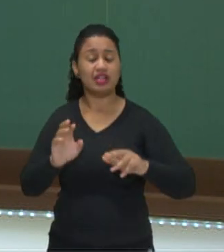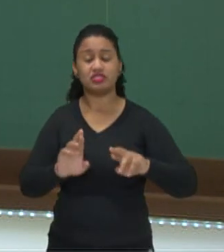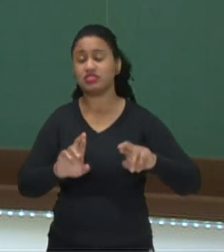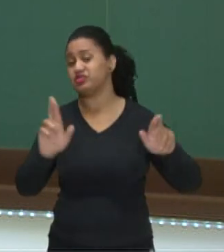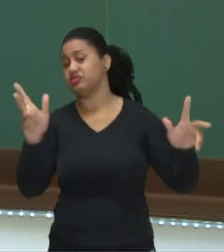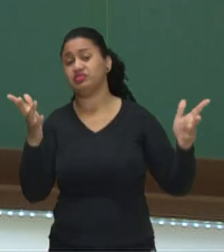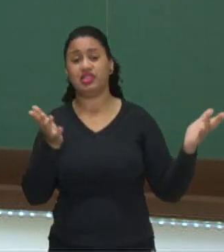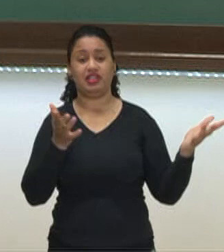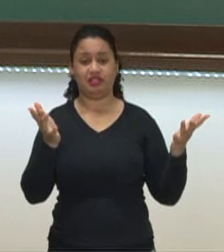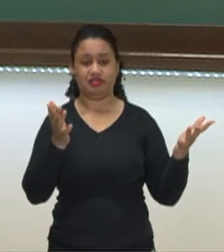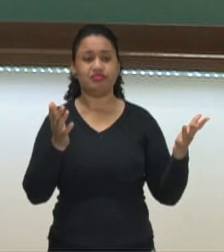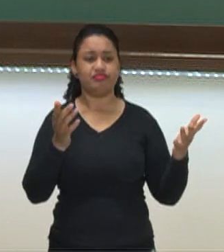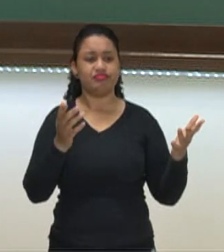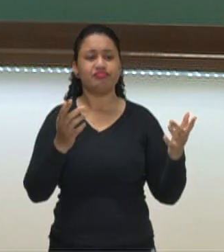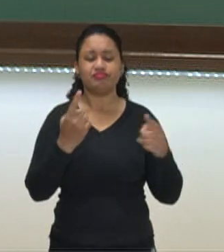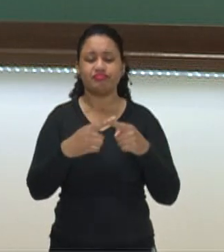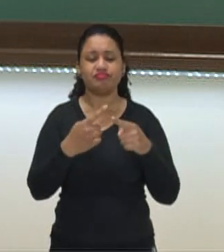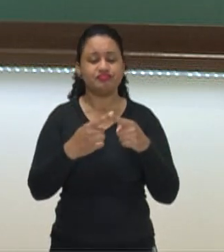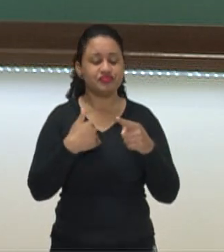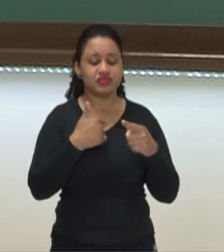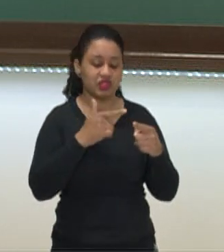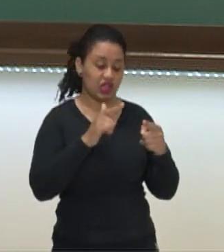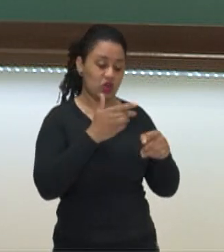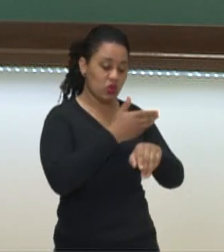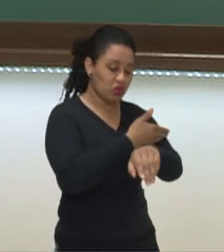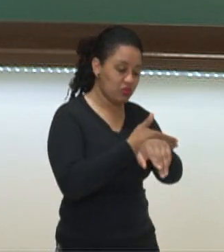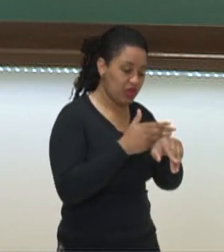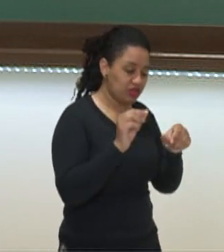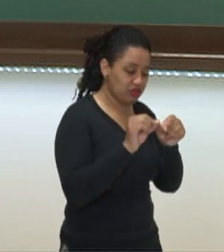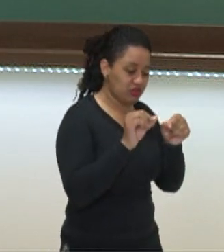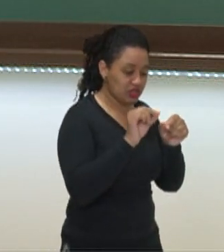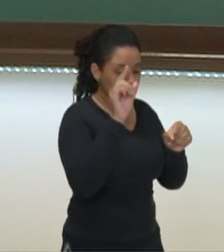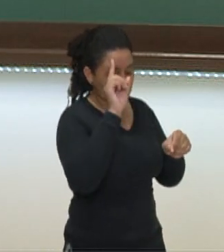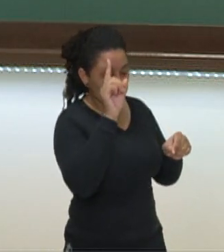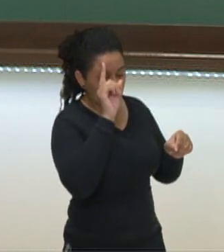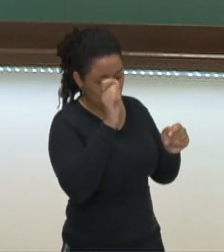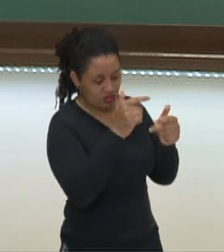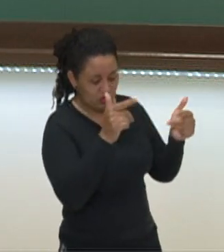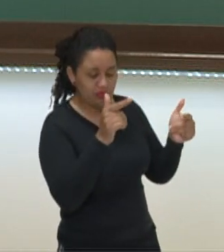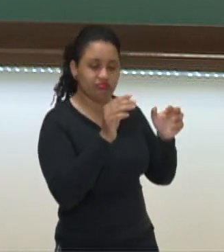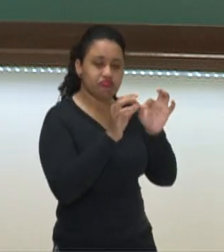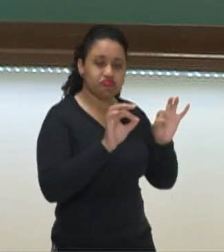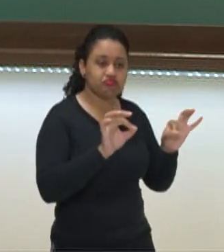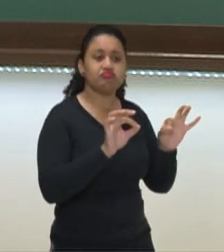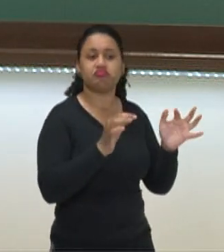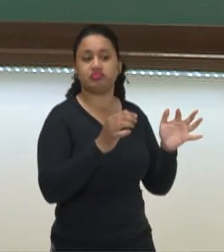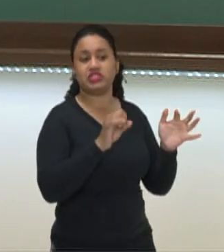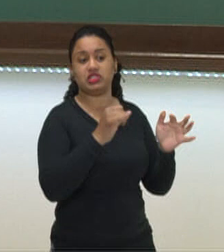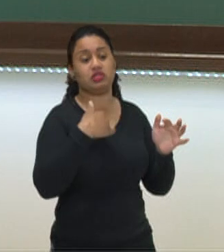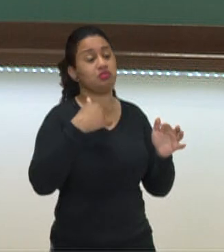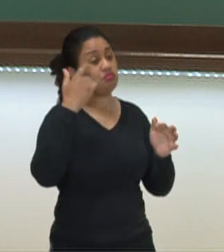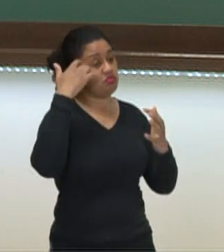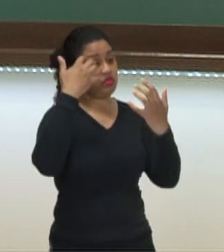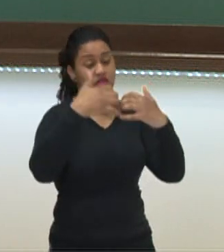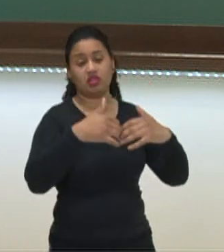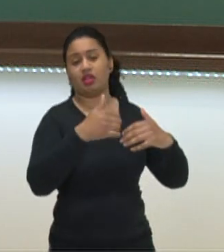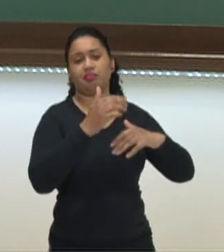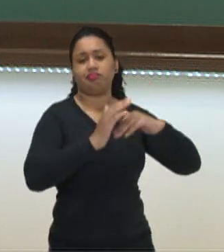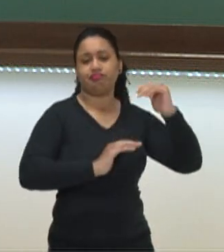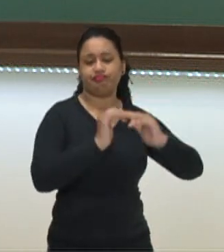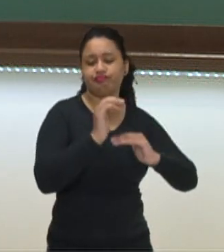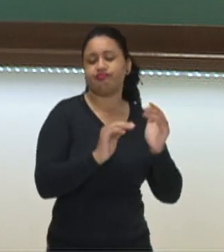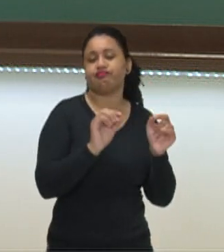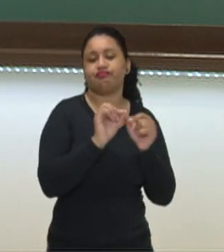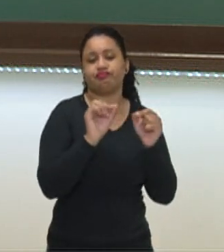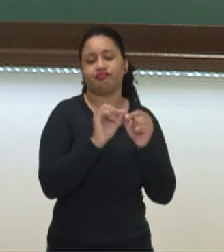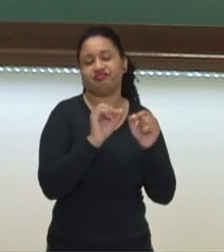saem do cotidiano? Elas saem daquilo que a gente está acostumado a realizar no nosso dia a dia. Mesmo se nós pensarmos nas atividades